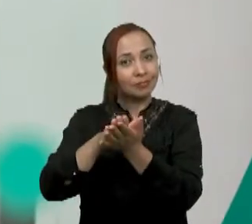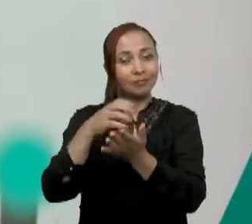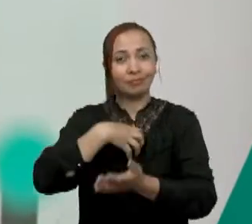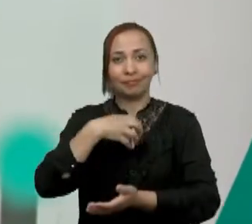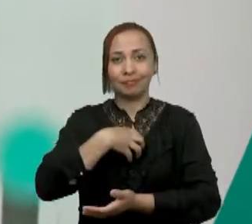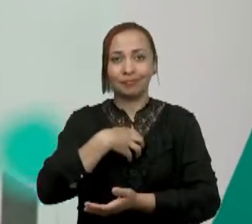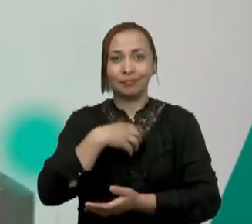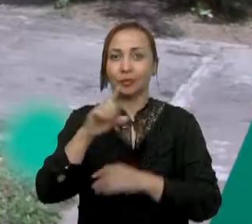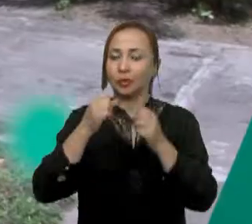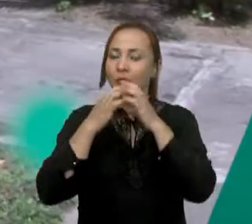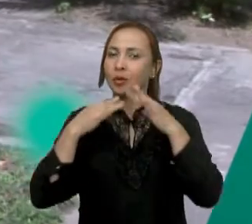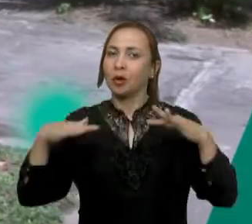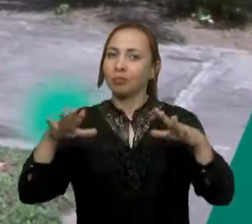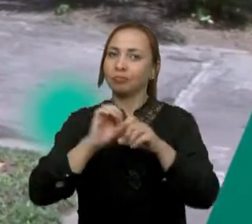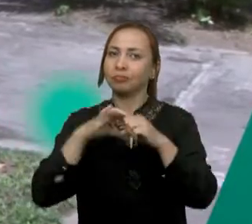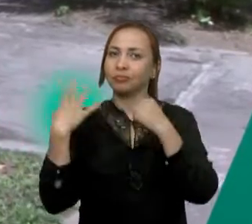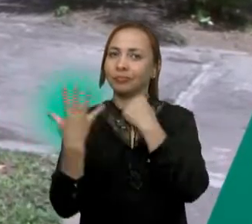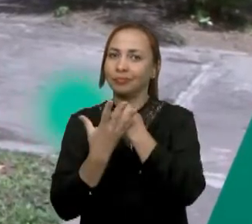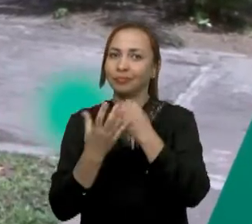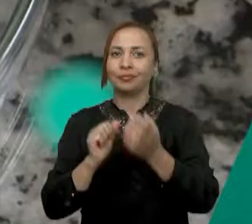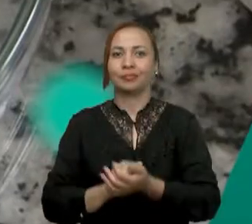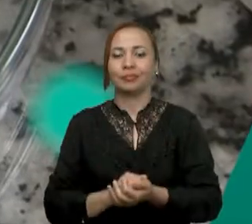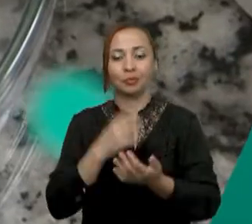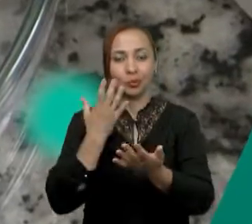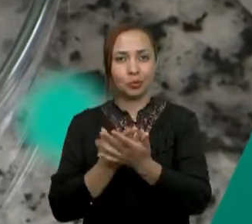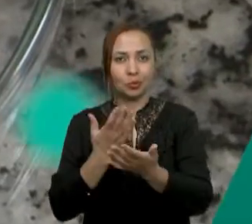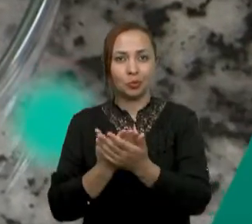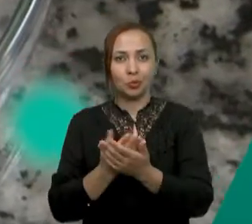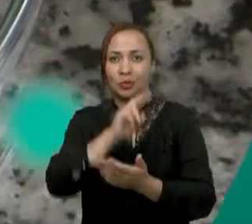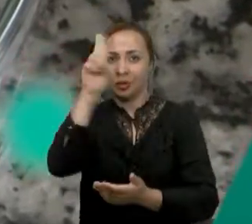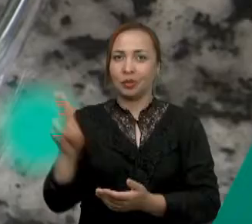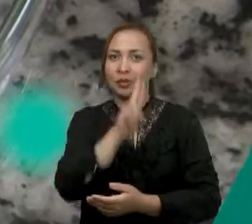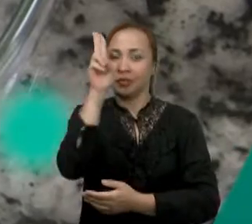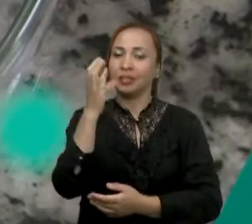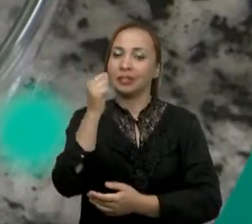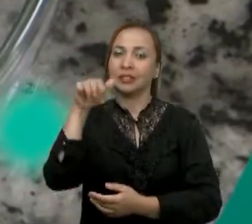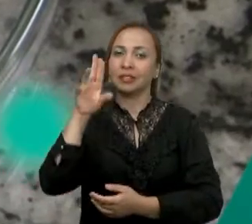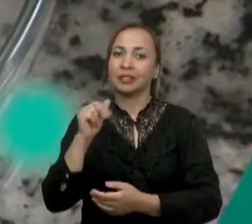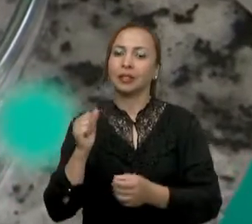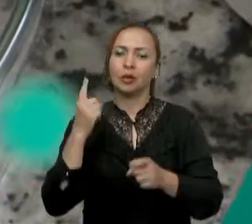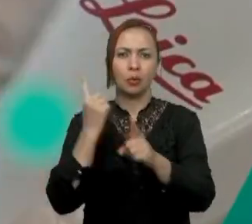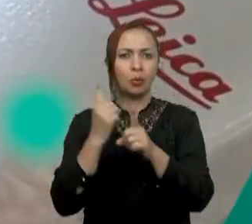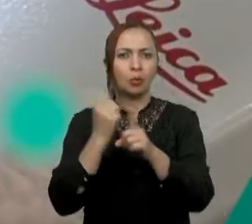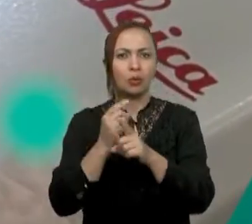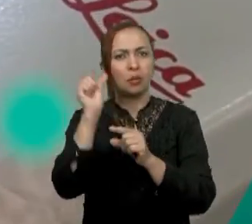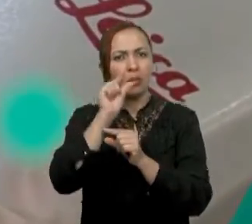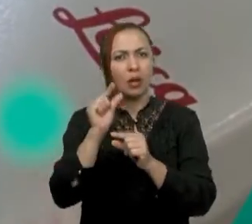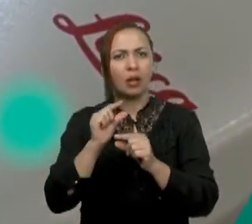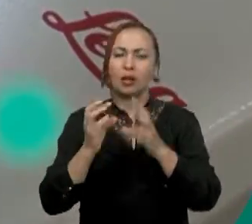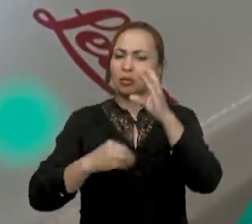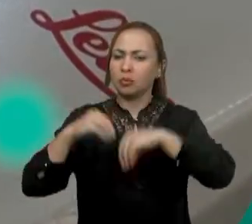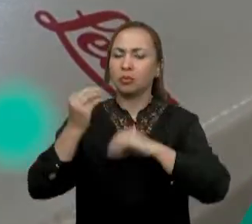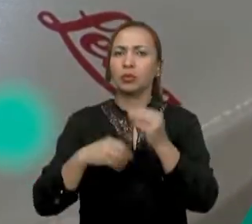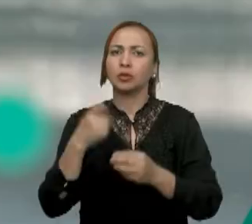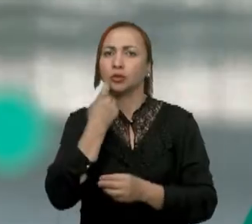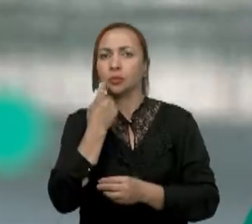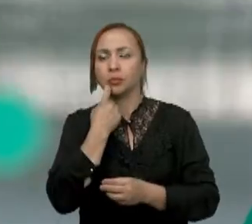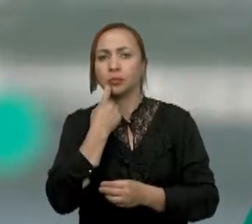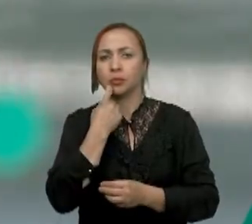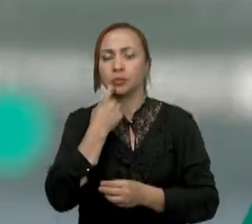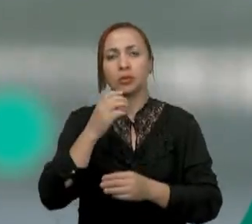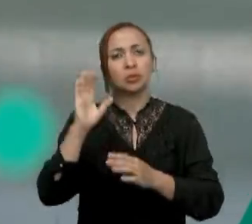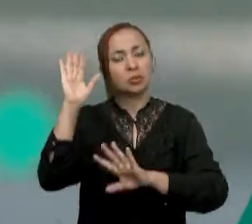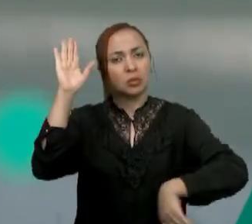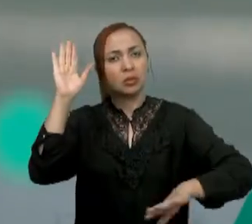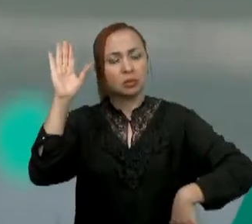busca uma reabilitação de pacientes pós convide uma estudo da Universidade Federal do Ceará identifica microplásticos no